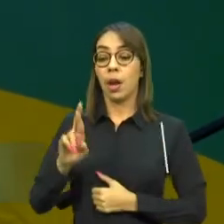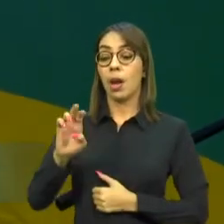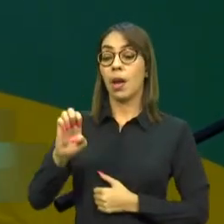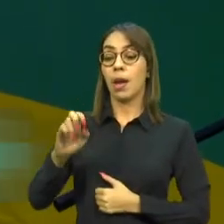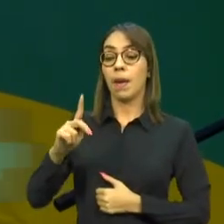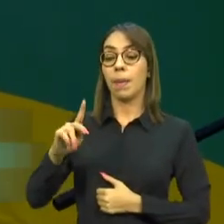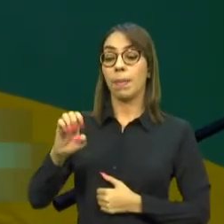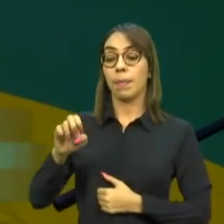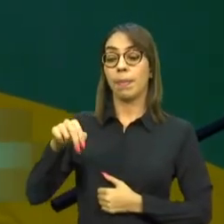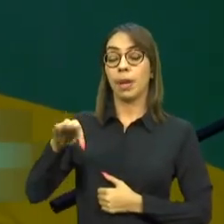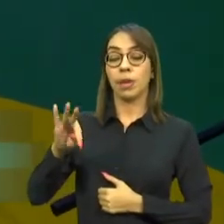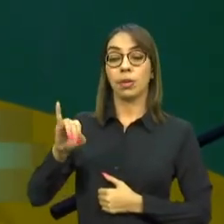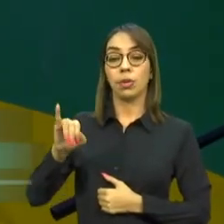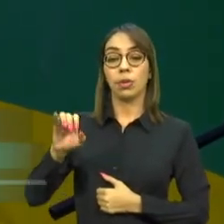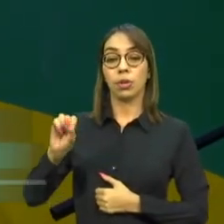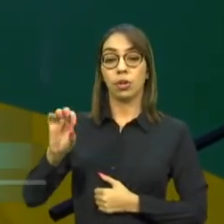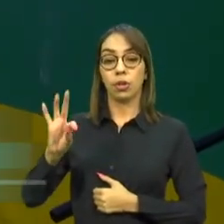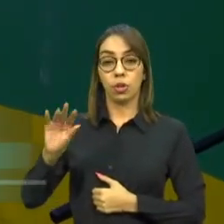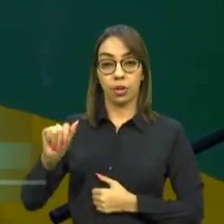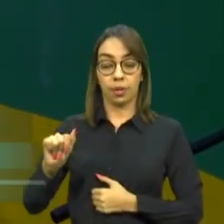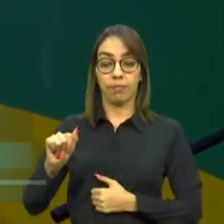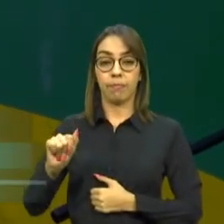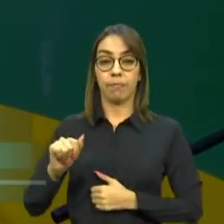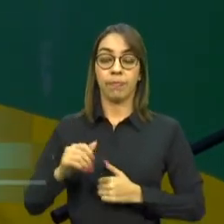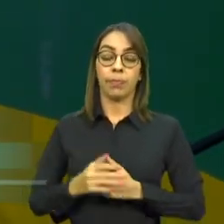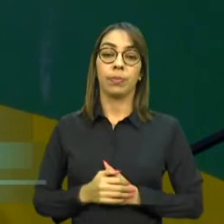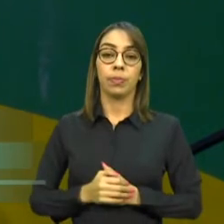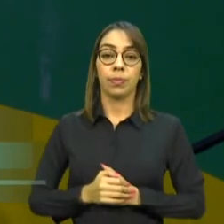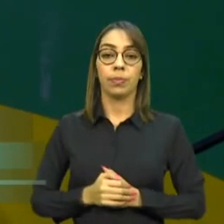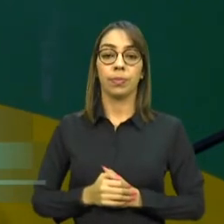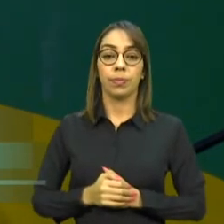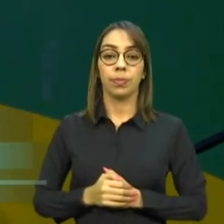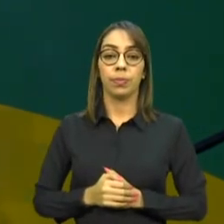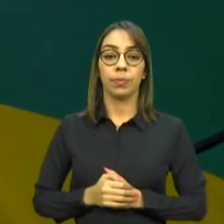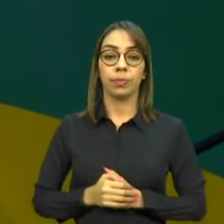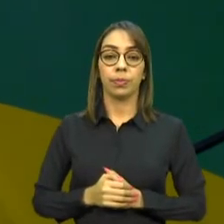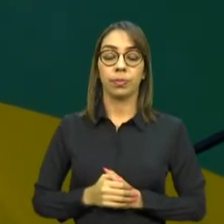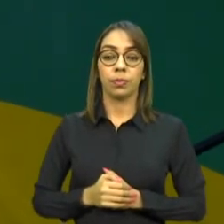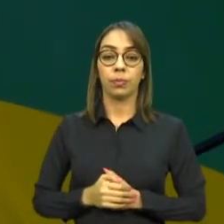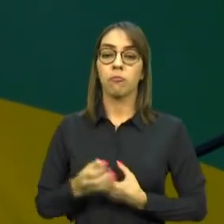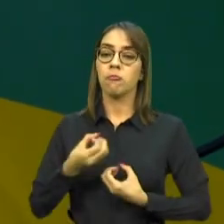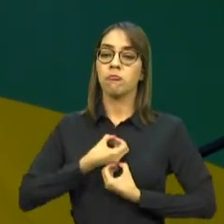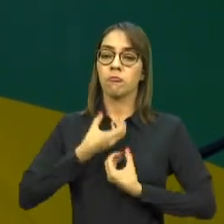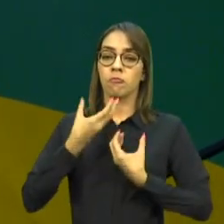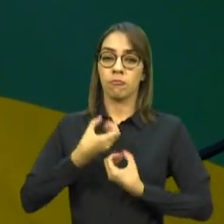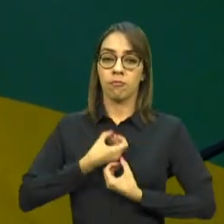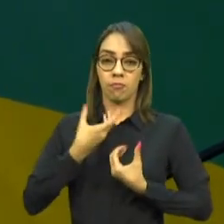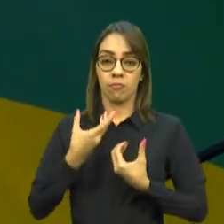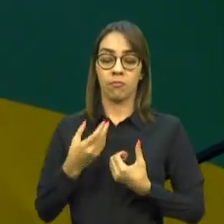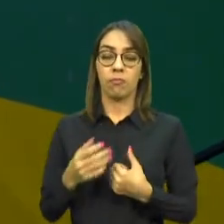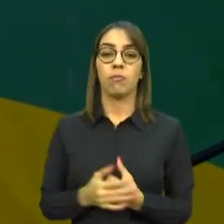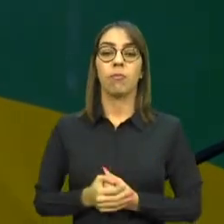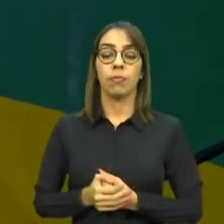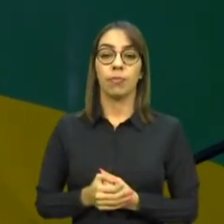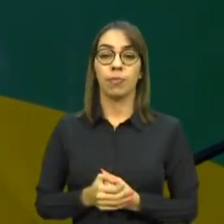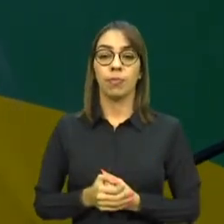e só ele sabe a do fim, mas eu estou conformado quando Deus quer